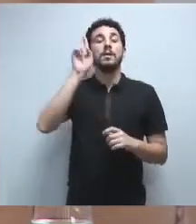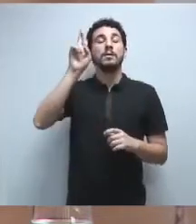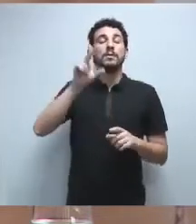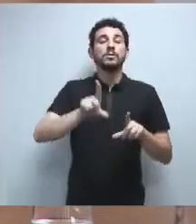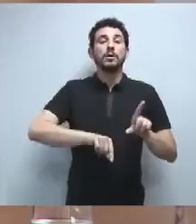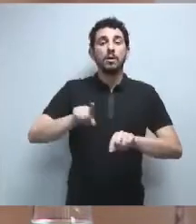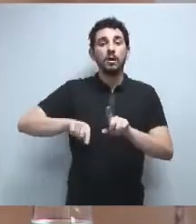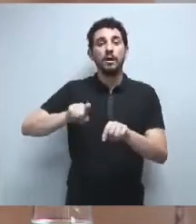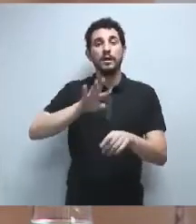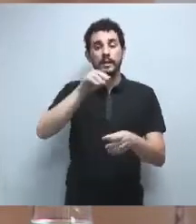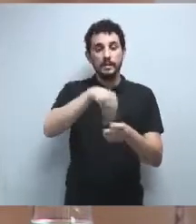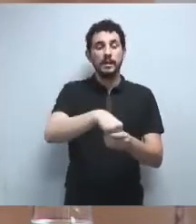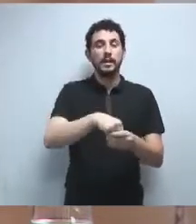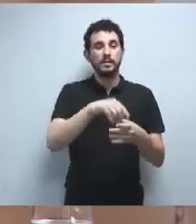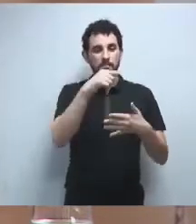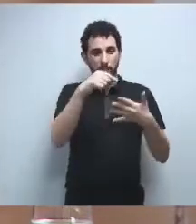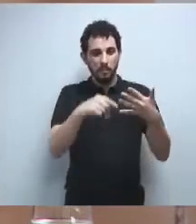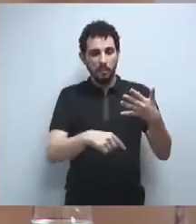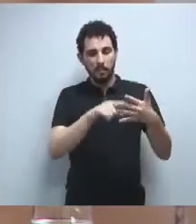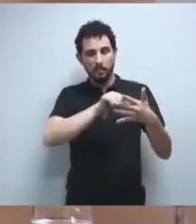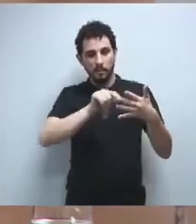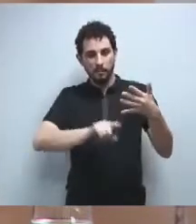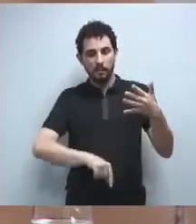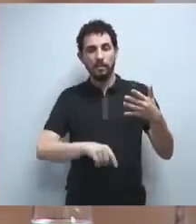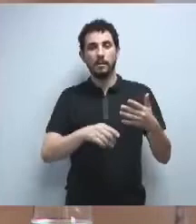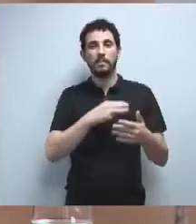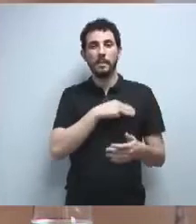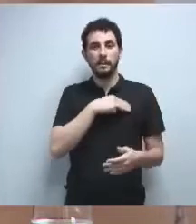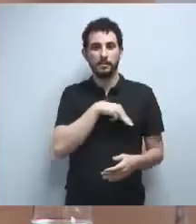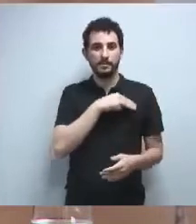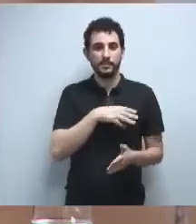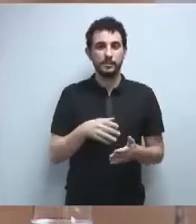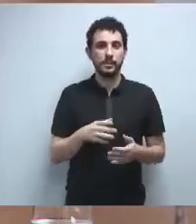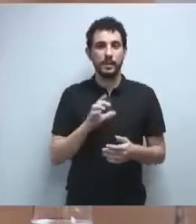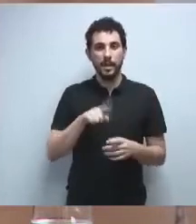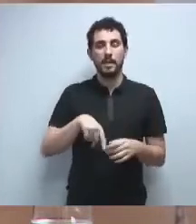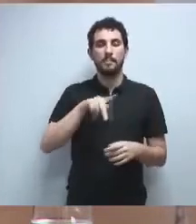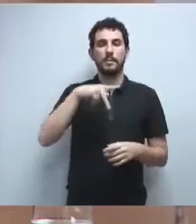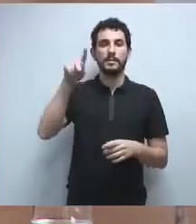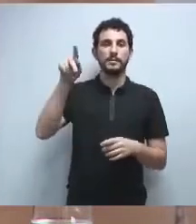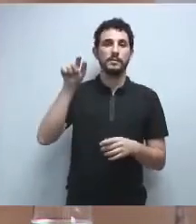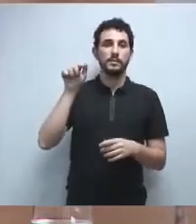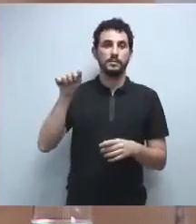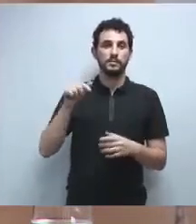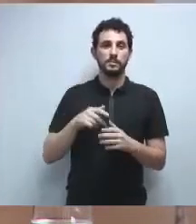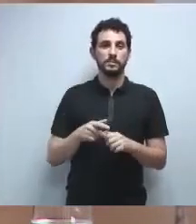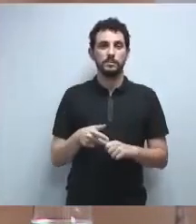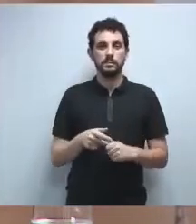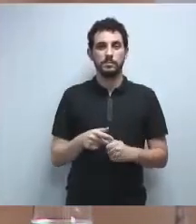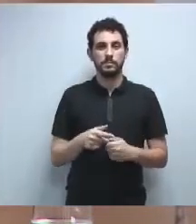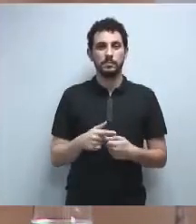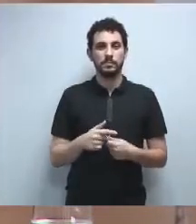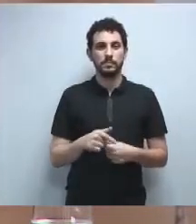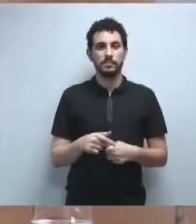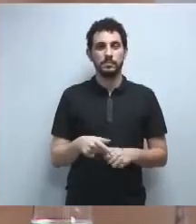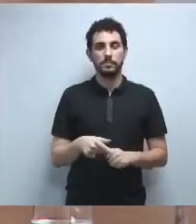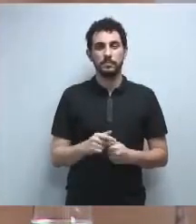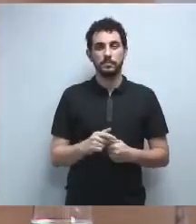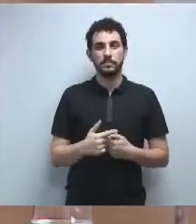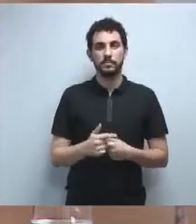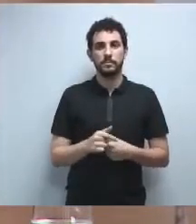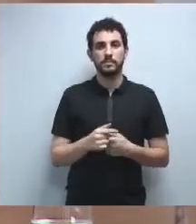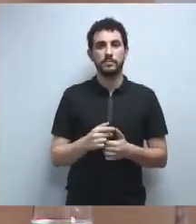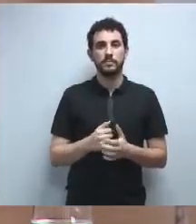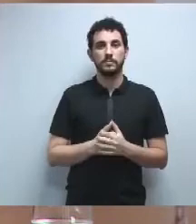dentre os membros da carreira é o presidente da república muito